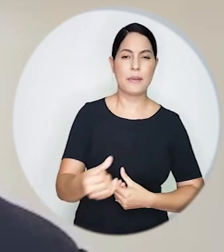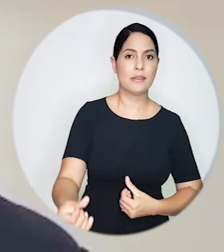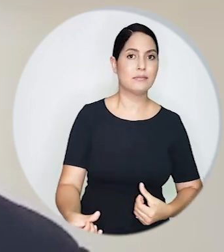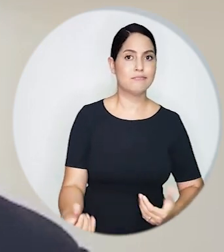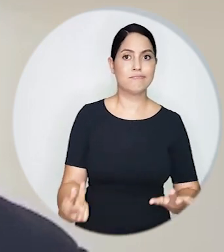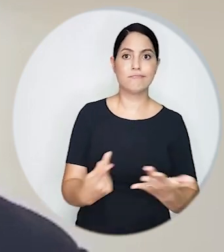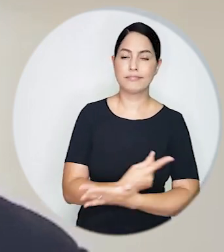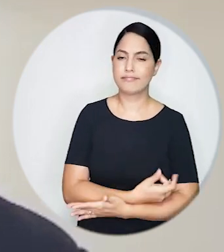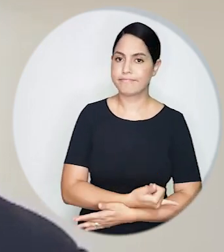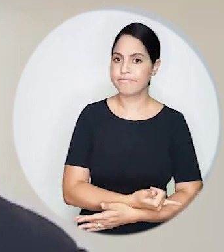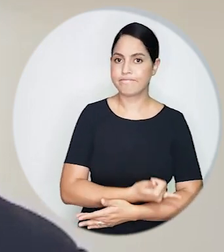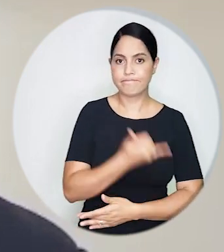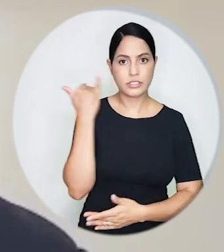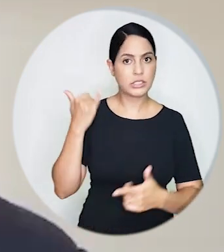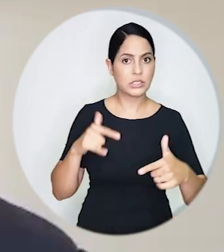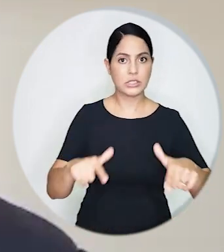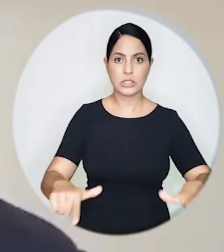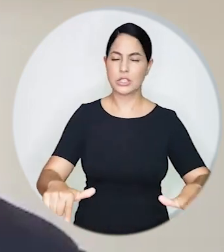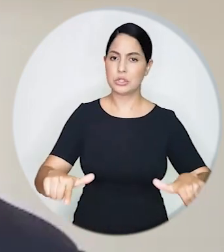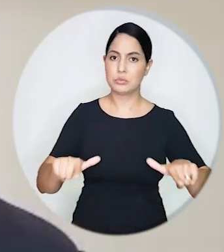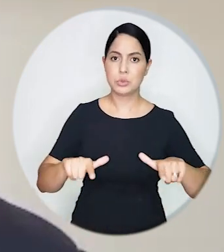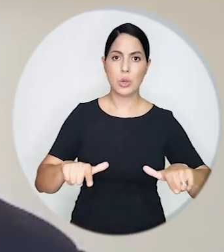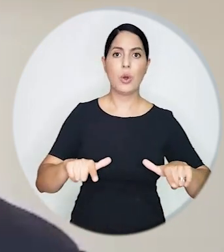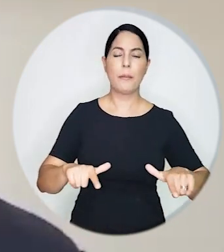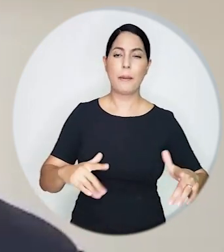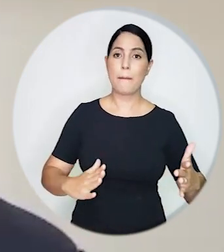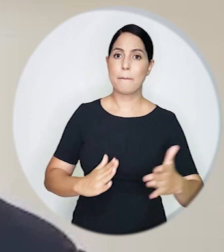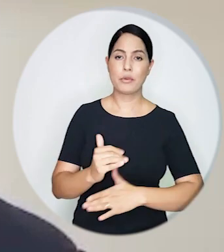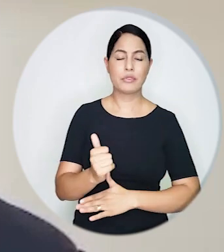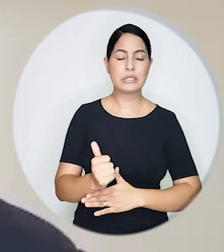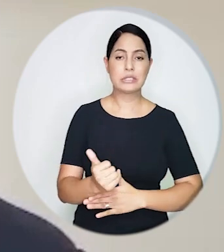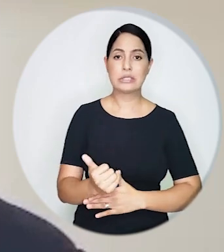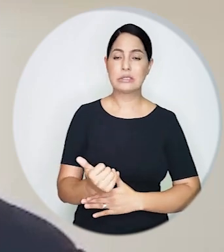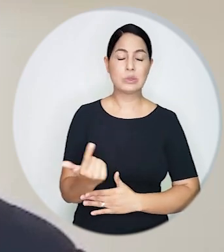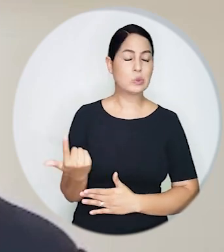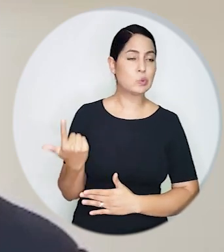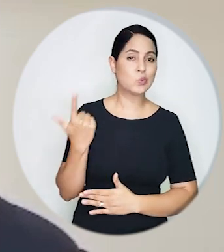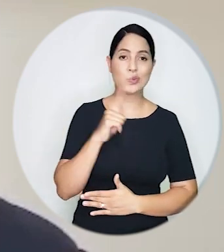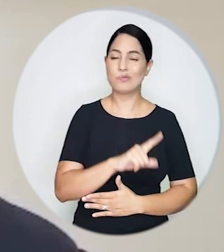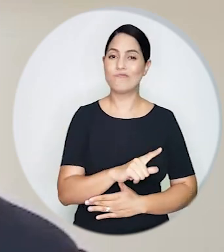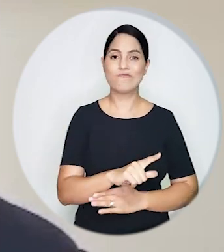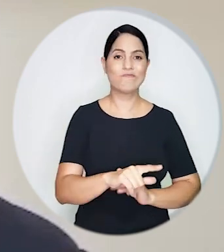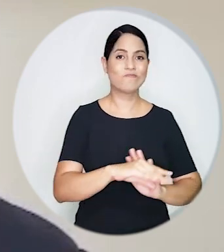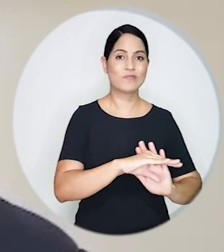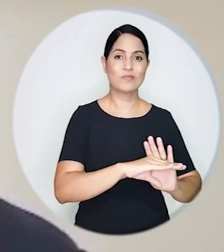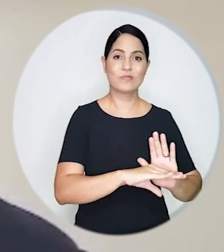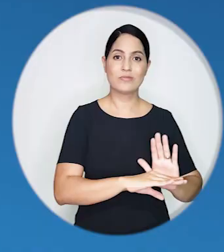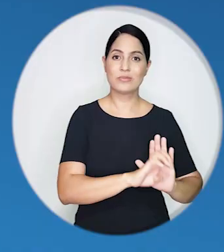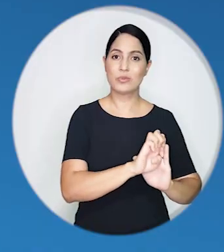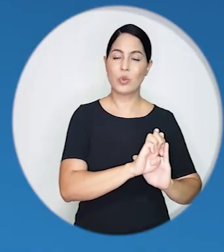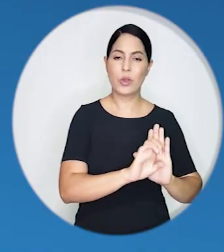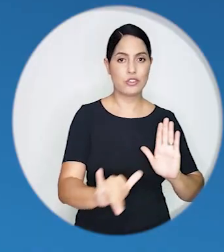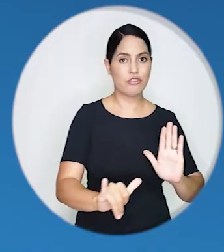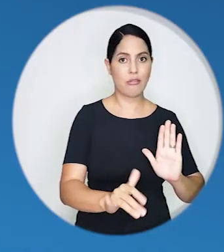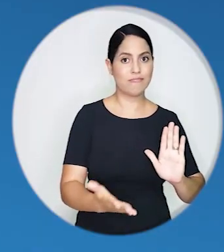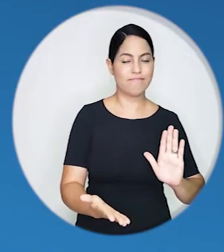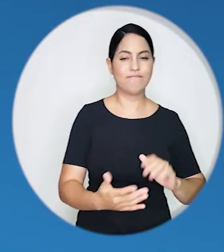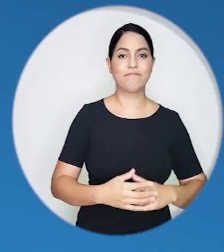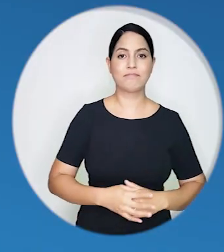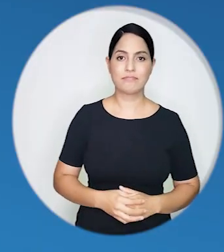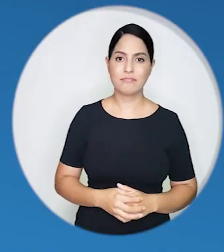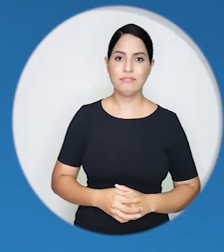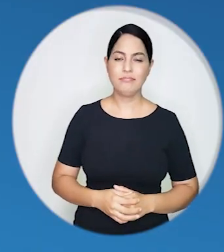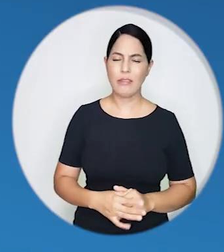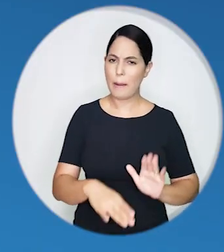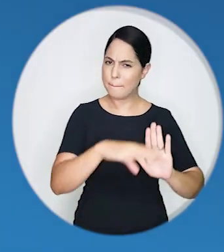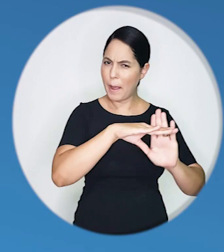recebimento do diploma, né, do certificado de aprovação por não ter cumprido um dos itens do edital. A programação com